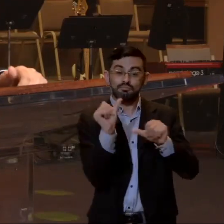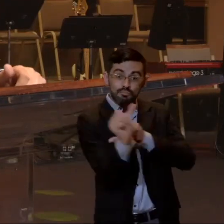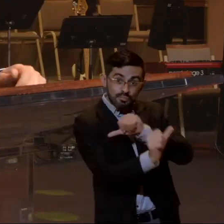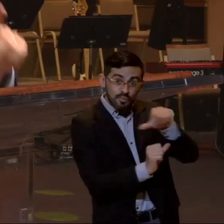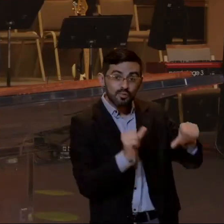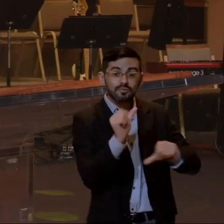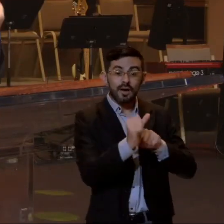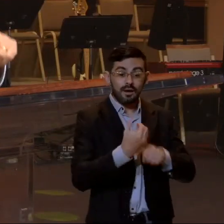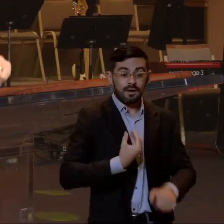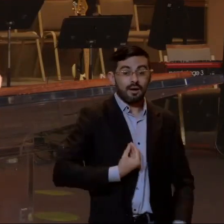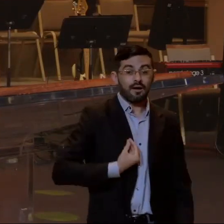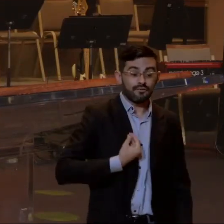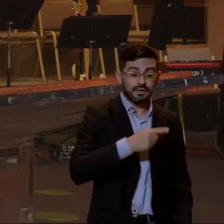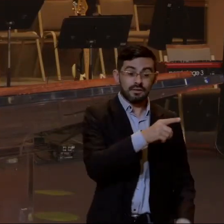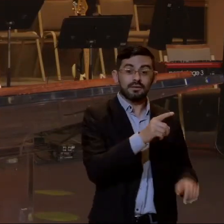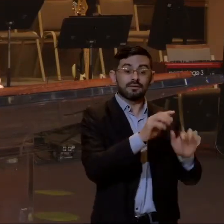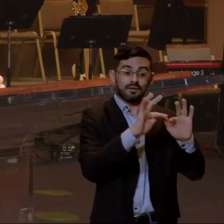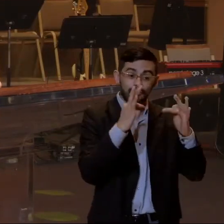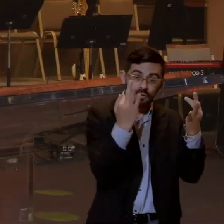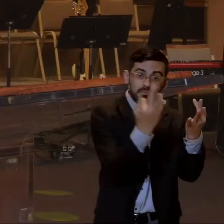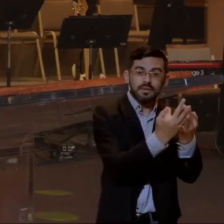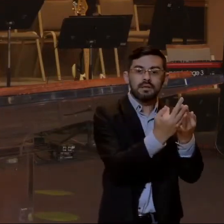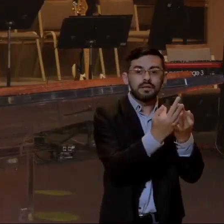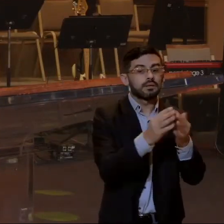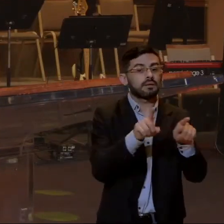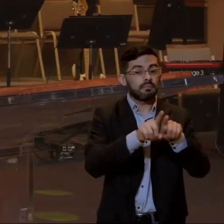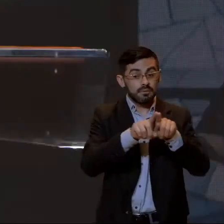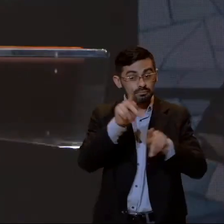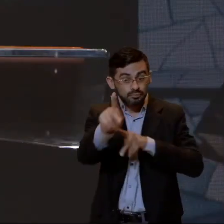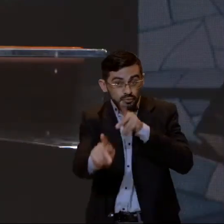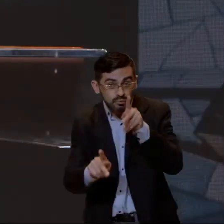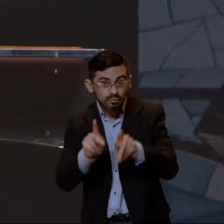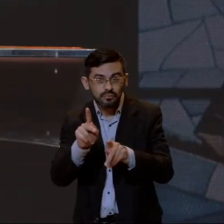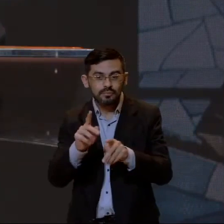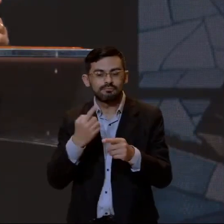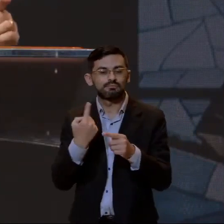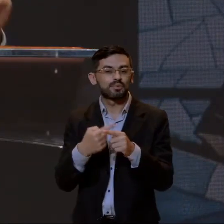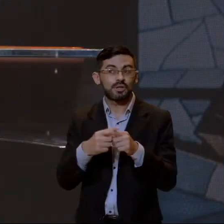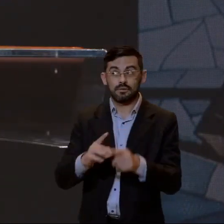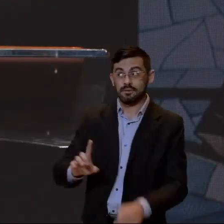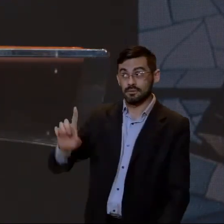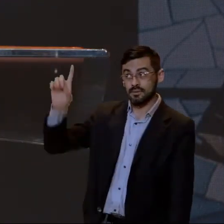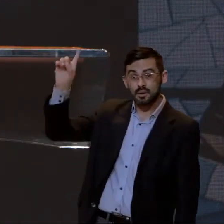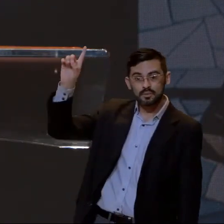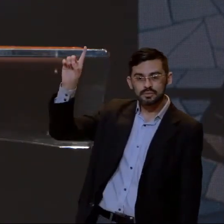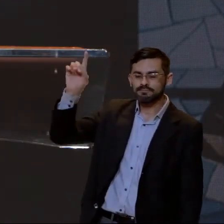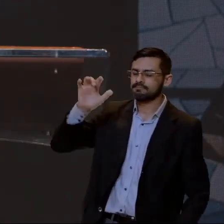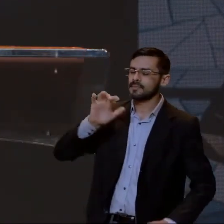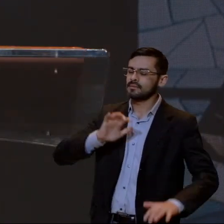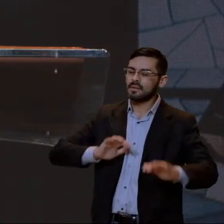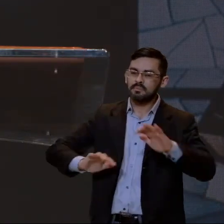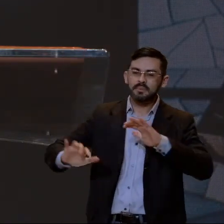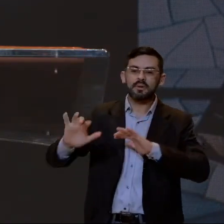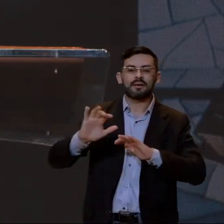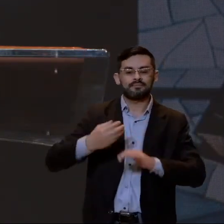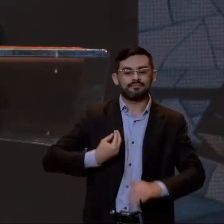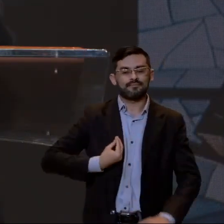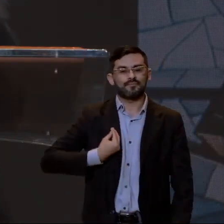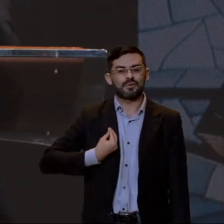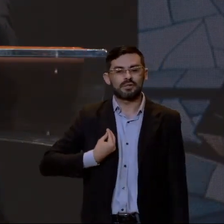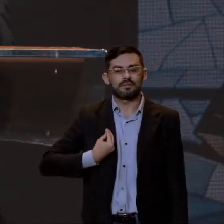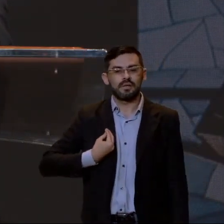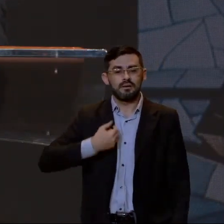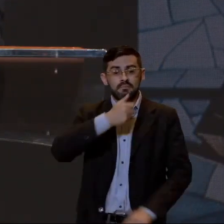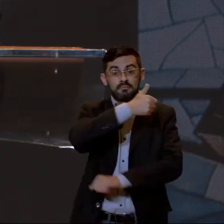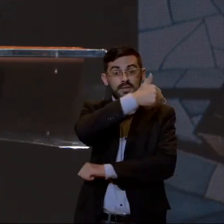família, mas marca a vida daquele povo, porque Deus quer preparar vidas para que o